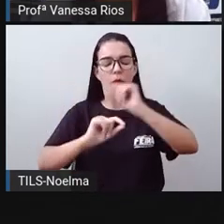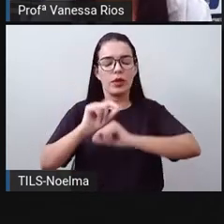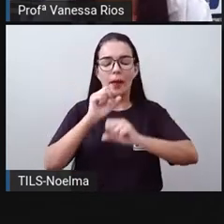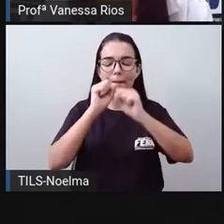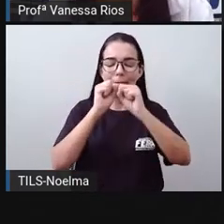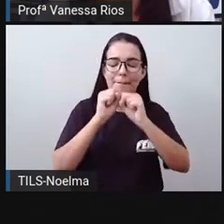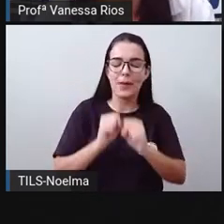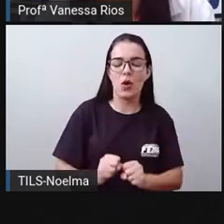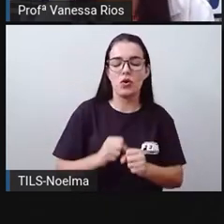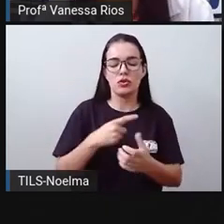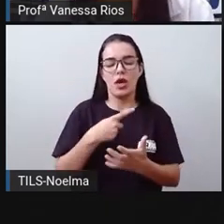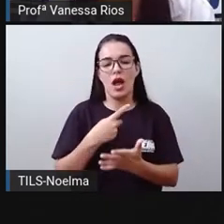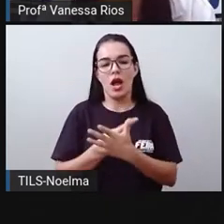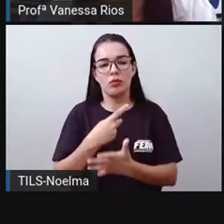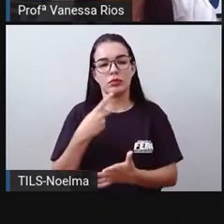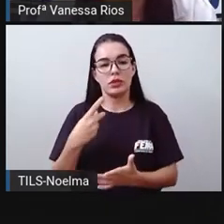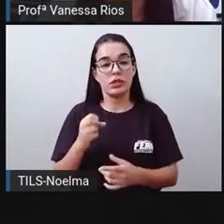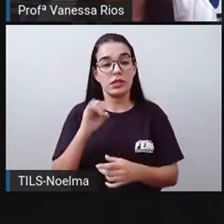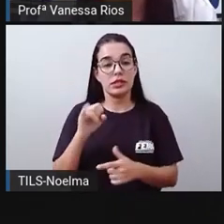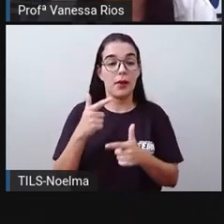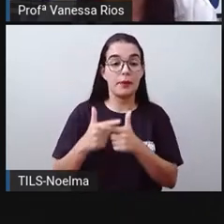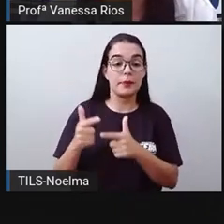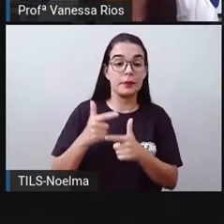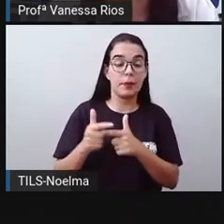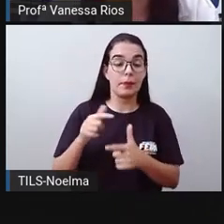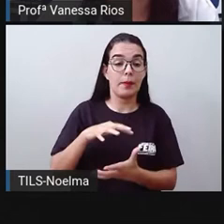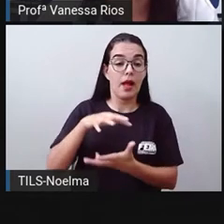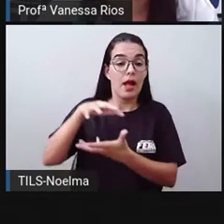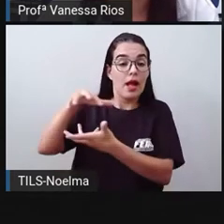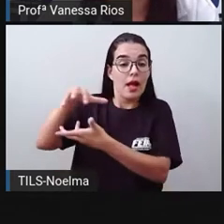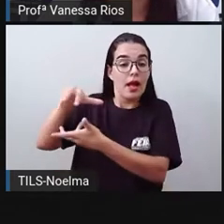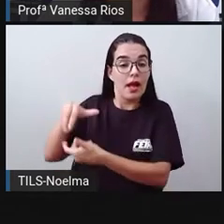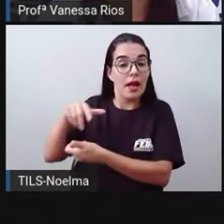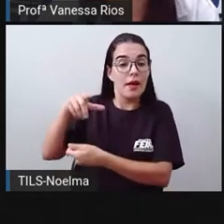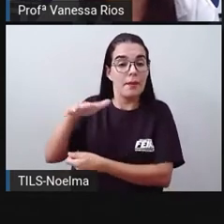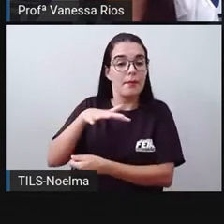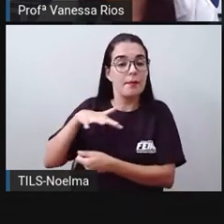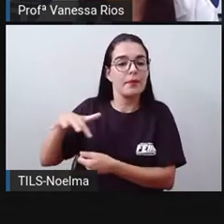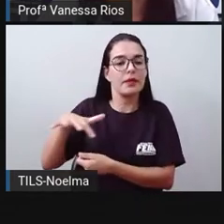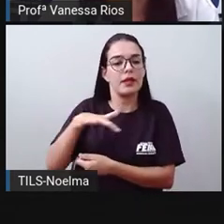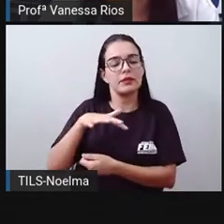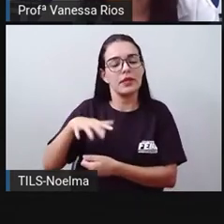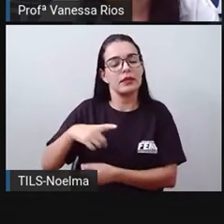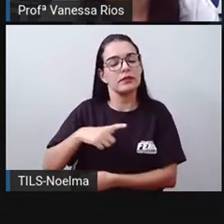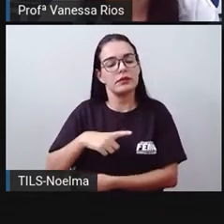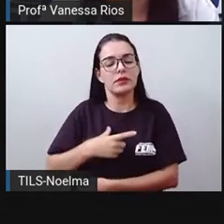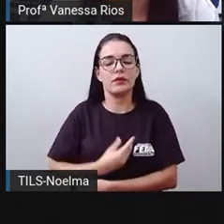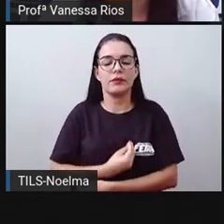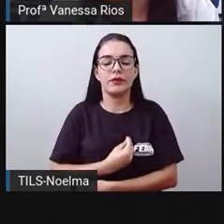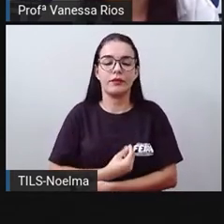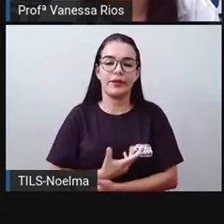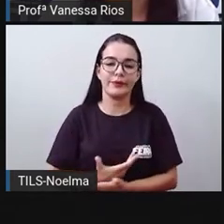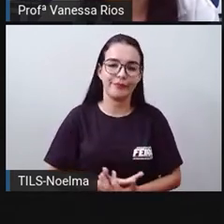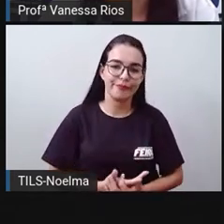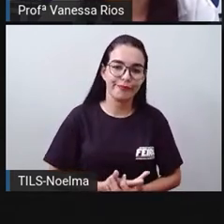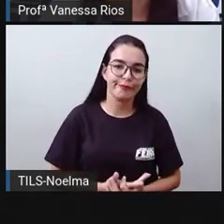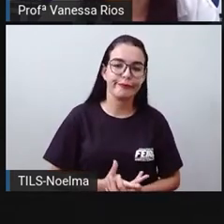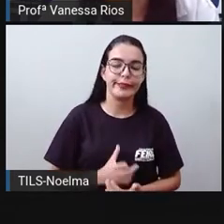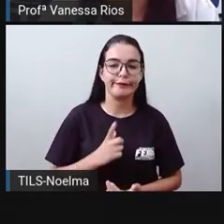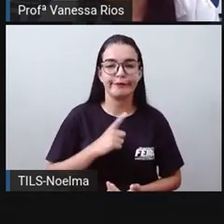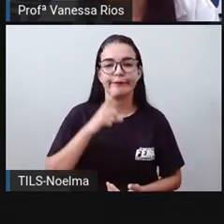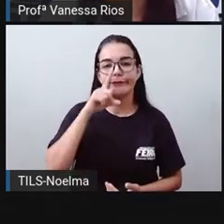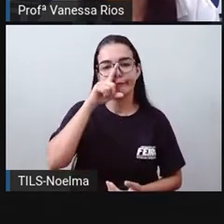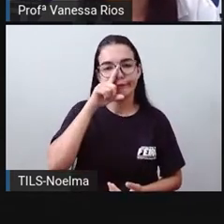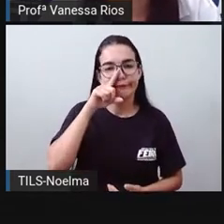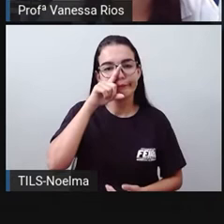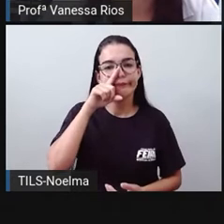gerando em relação aos problemas ambientais que nós estamos vivendo e que trazem aí para a